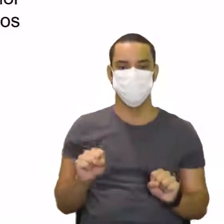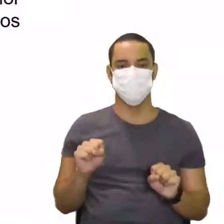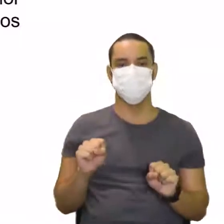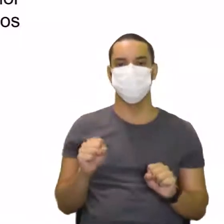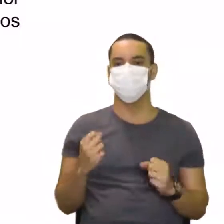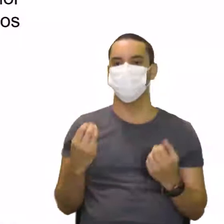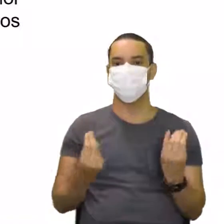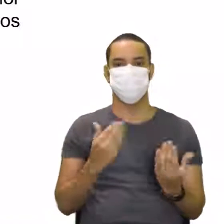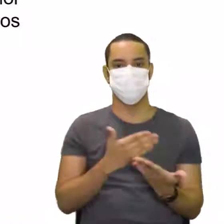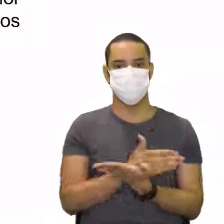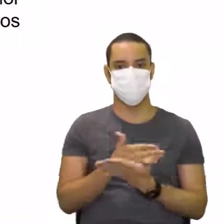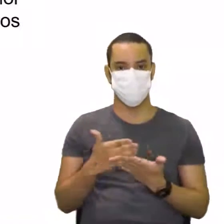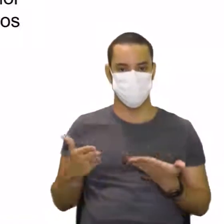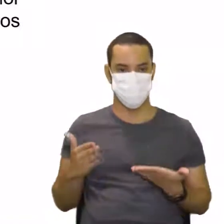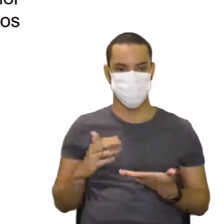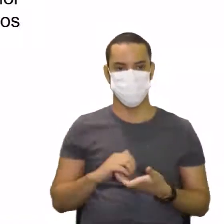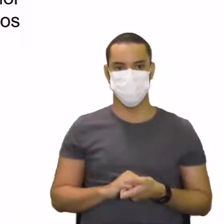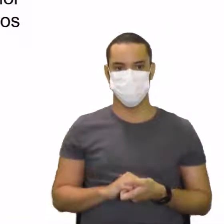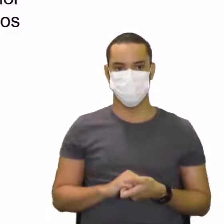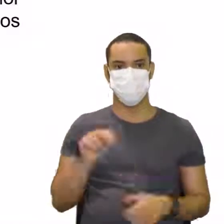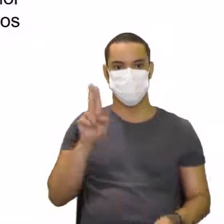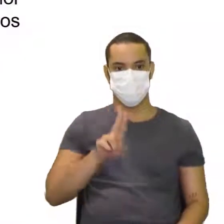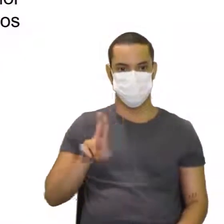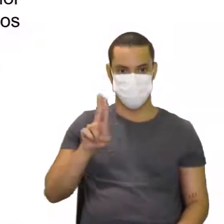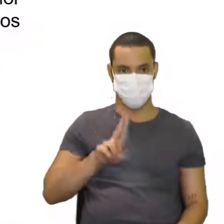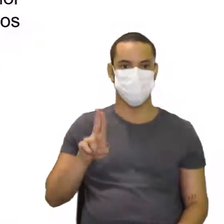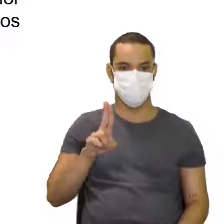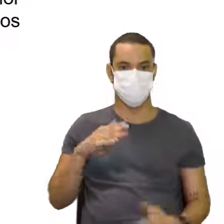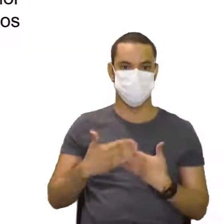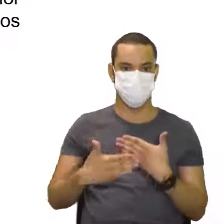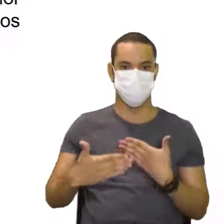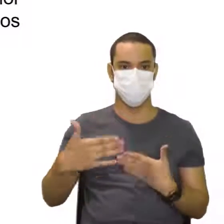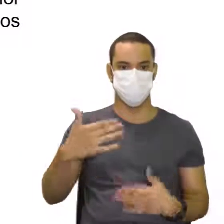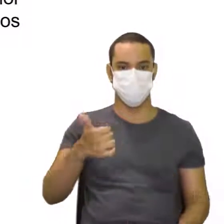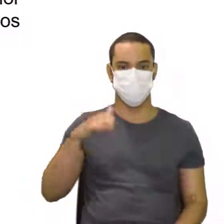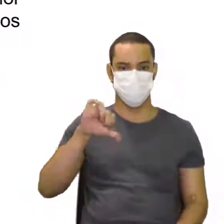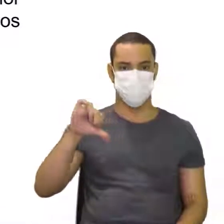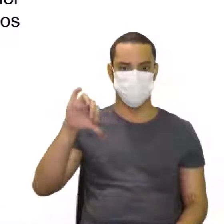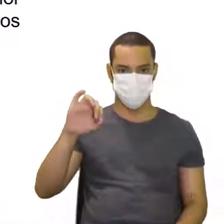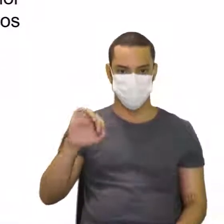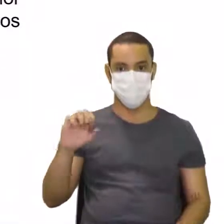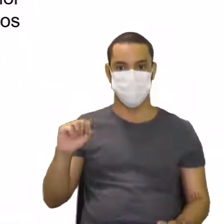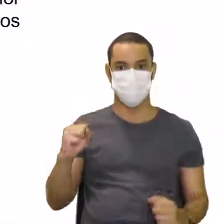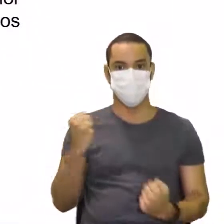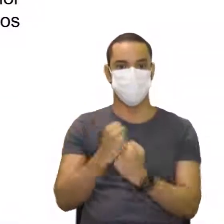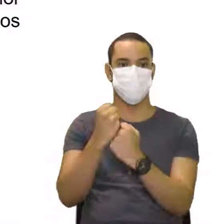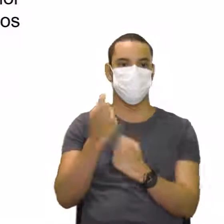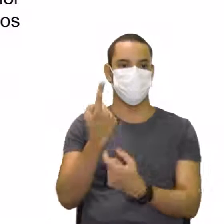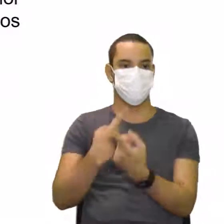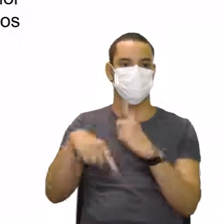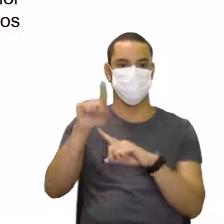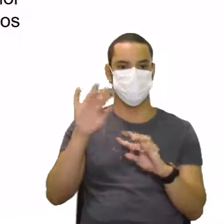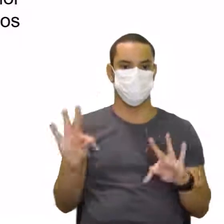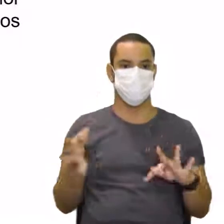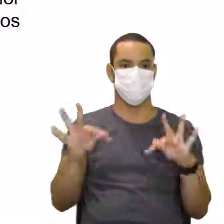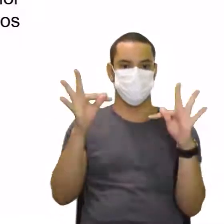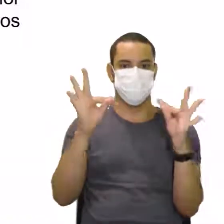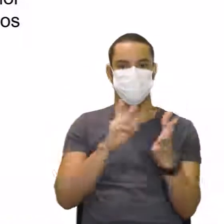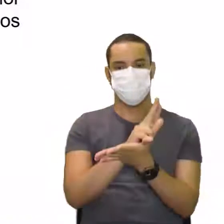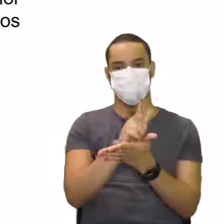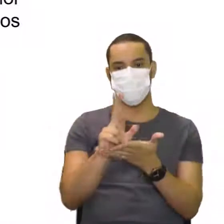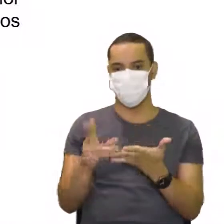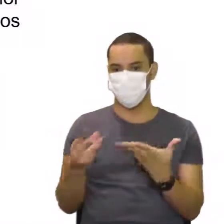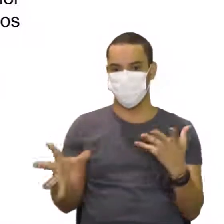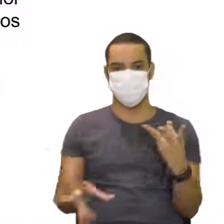geração começaram a ser efetivamente utilizados no início de 90 e foi impulsionado pelo avanço da tecnologia dos